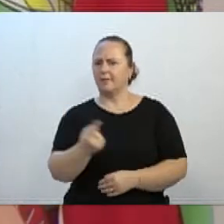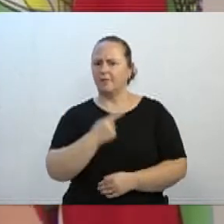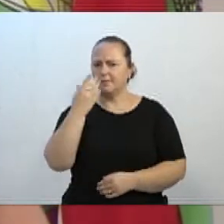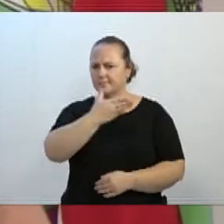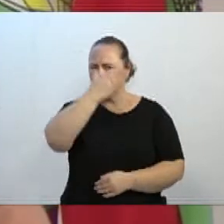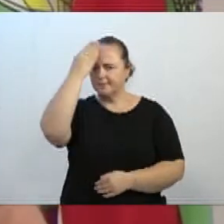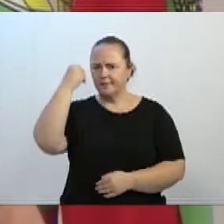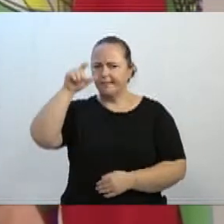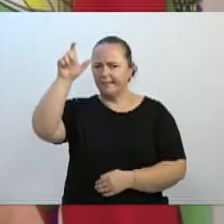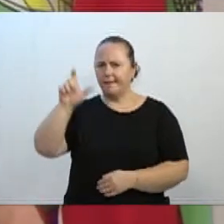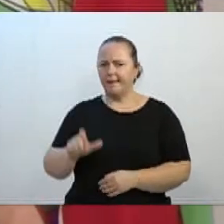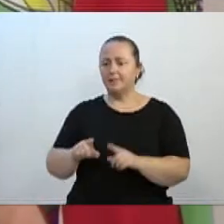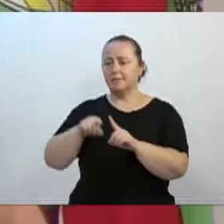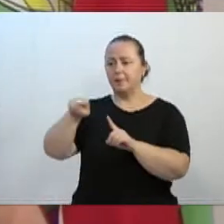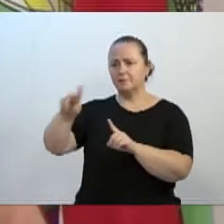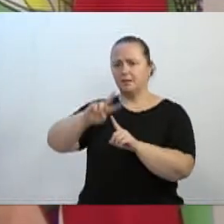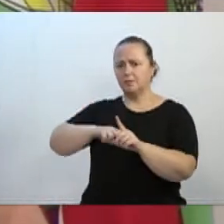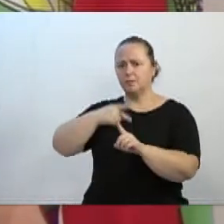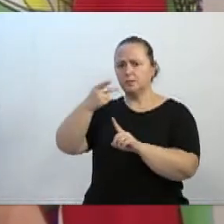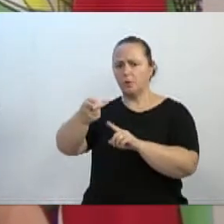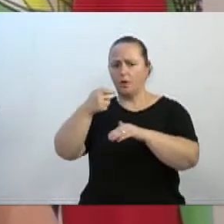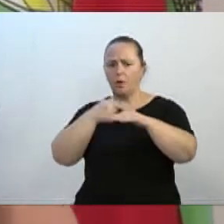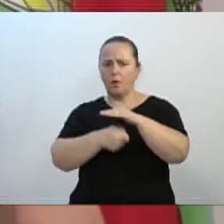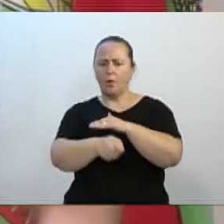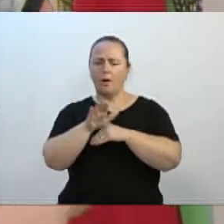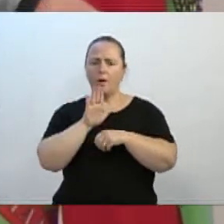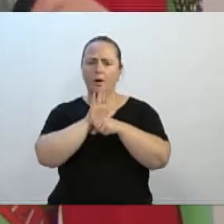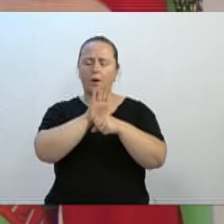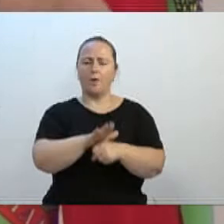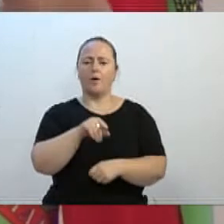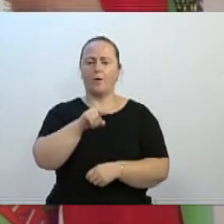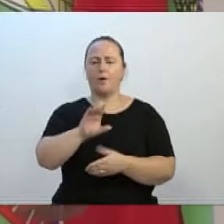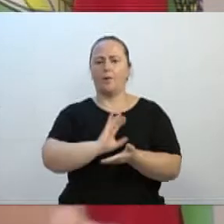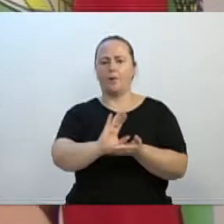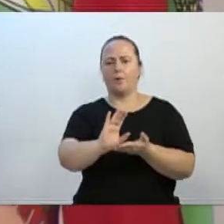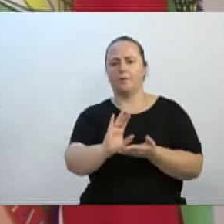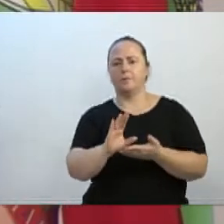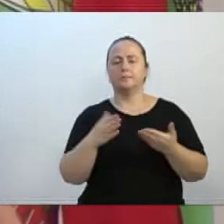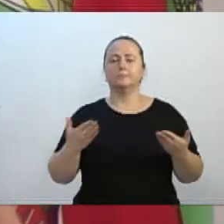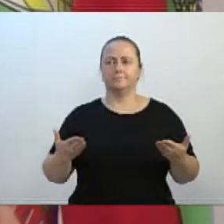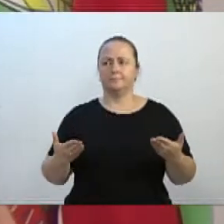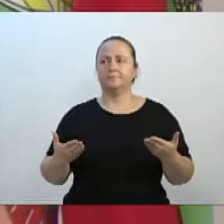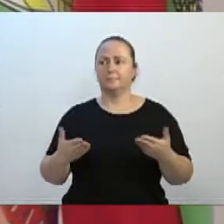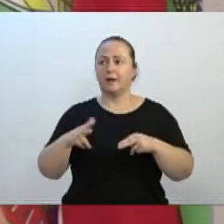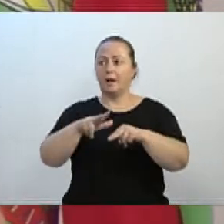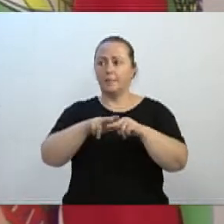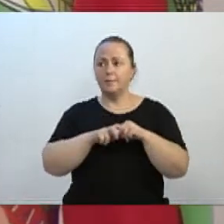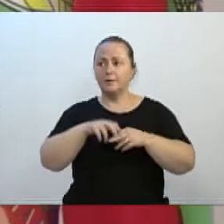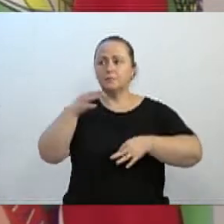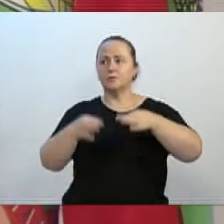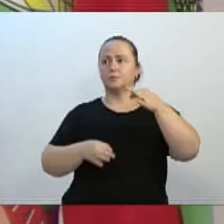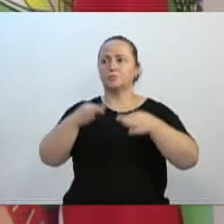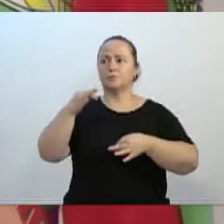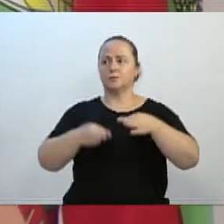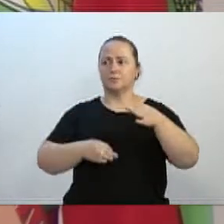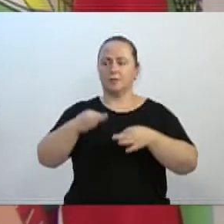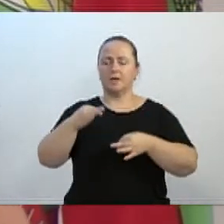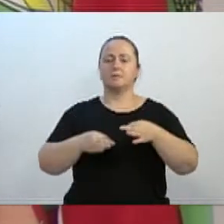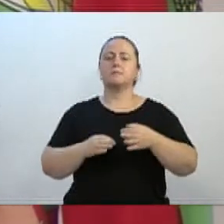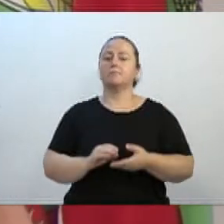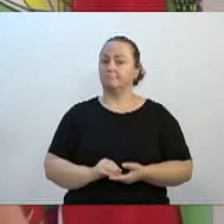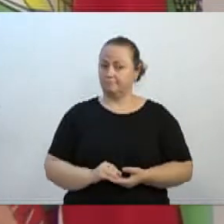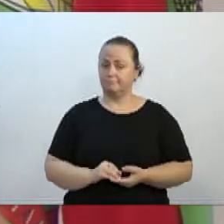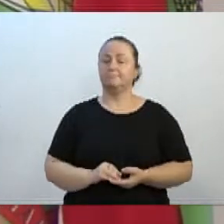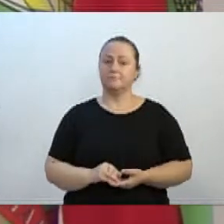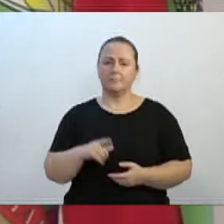que alguns dos outros deputados empenharam no município de Blumenau. Então é só para a gente fazer justiça, existe sim representante que